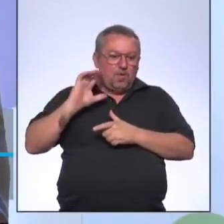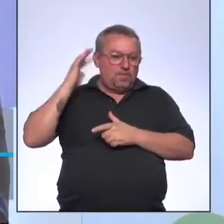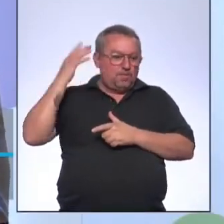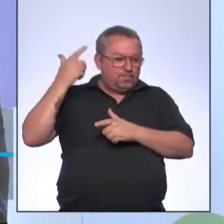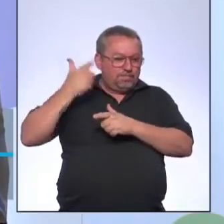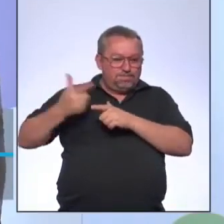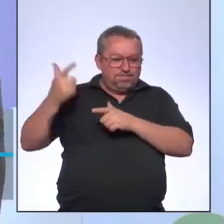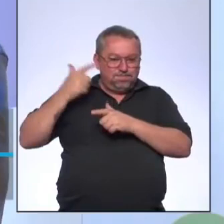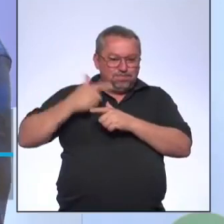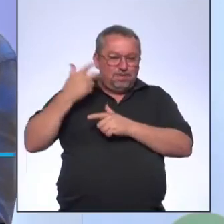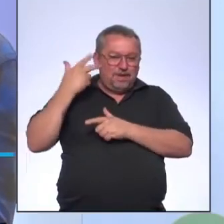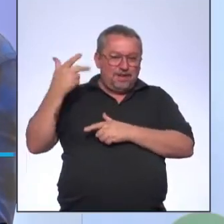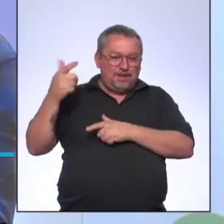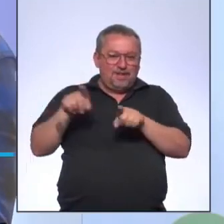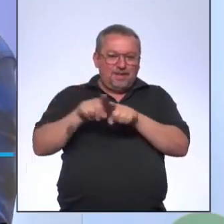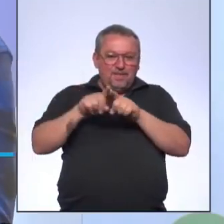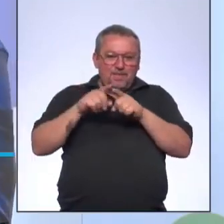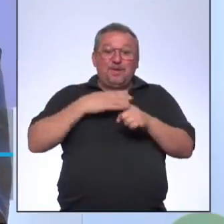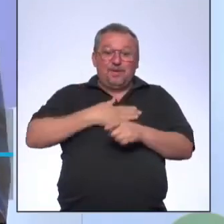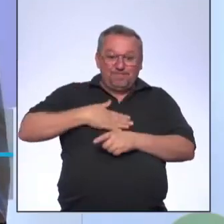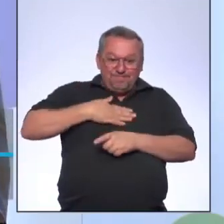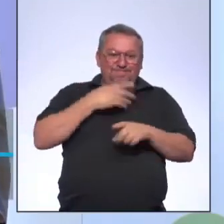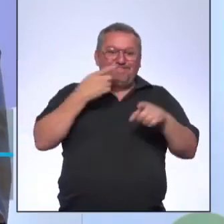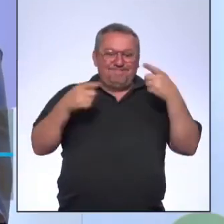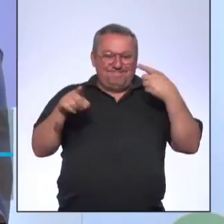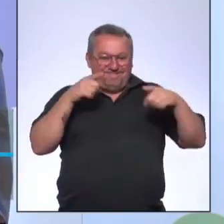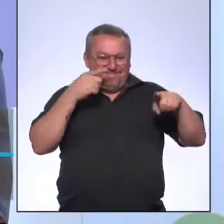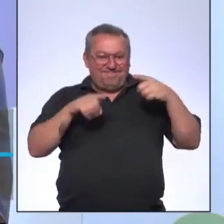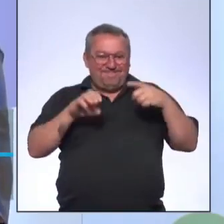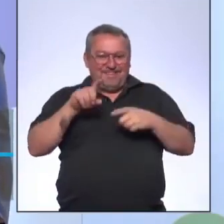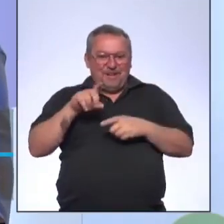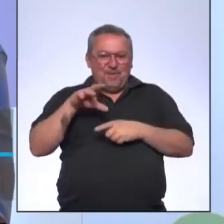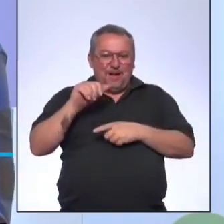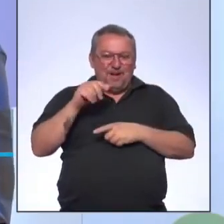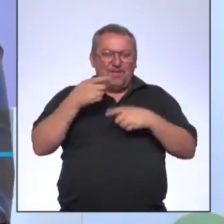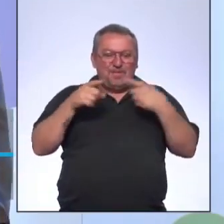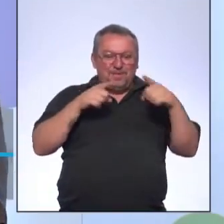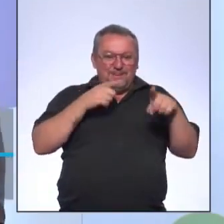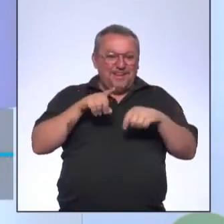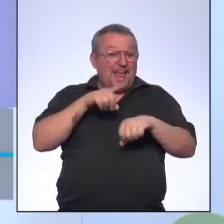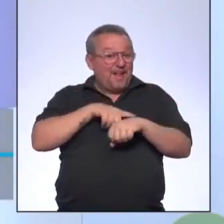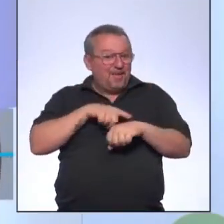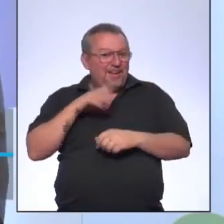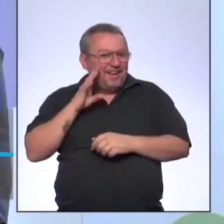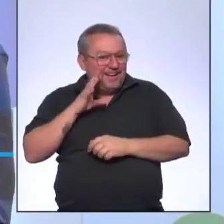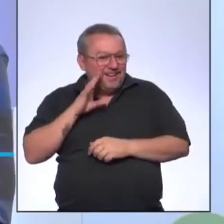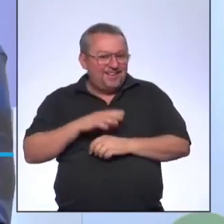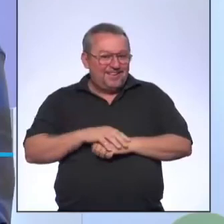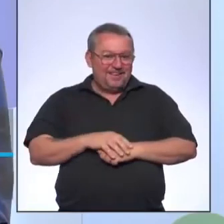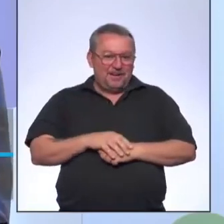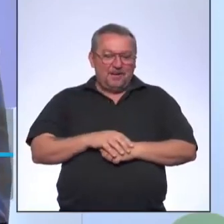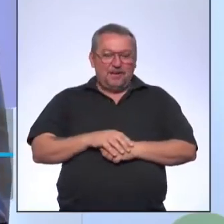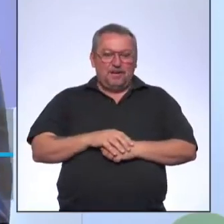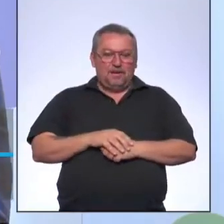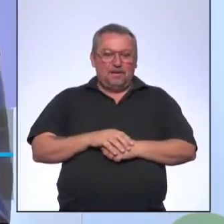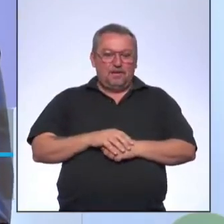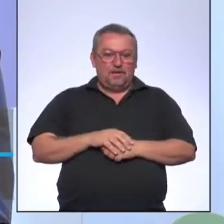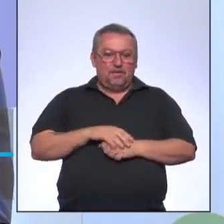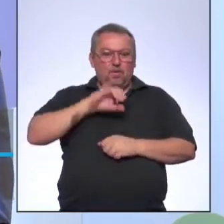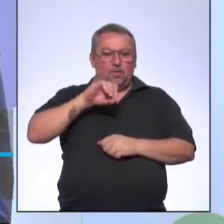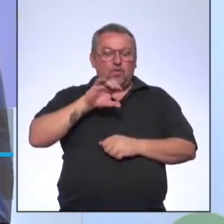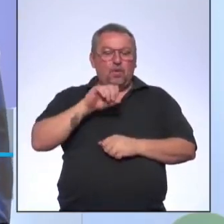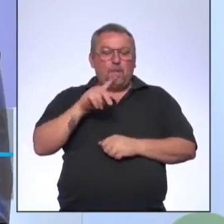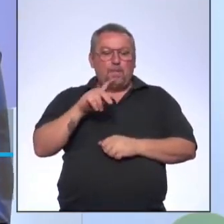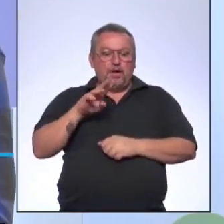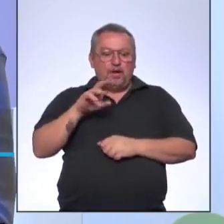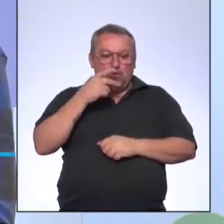né? Também elogiaram a música. A Eduarda falou, eba, a musiquinha da hora. Cool song. O João Pedro falou